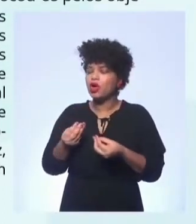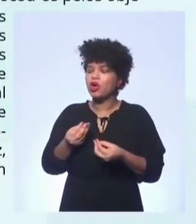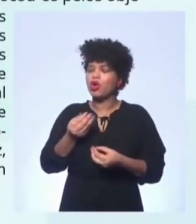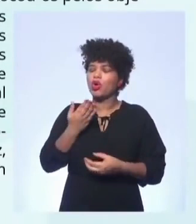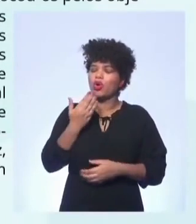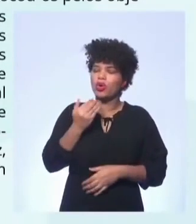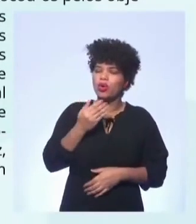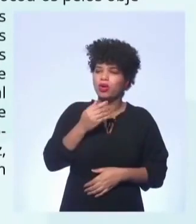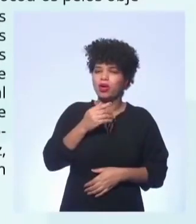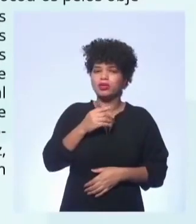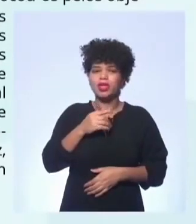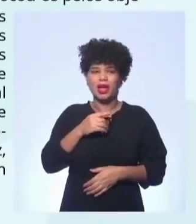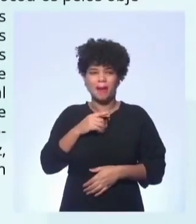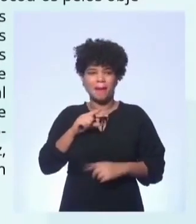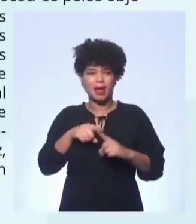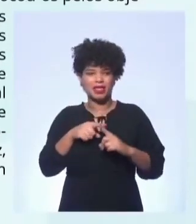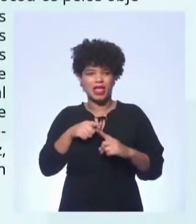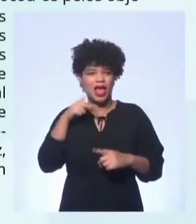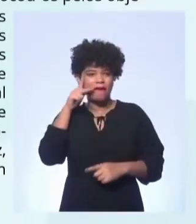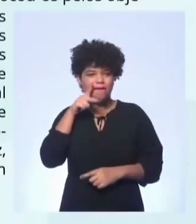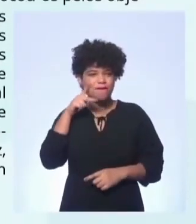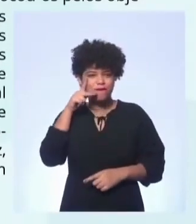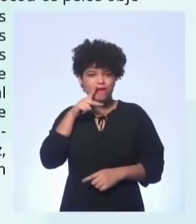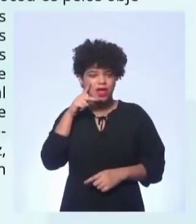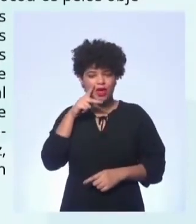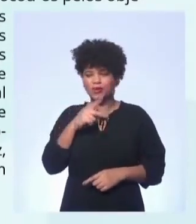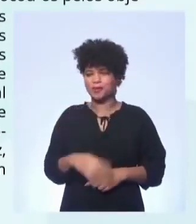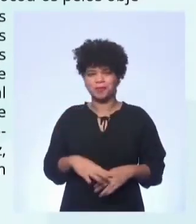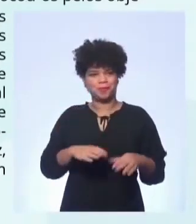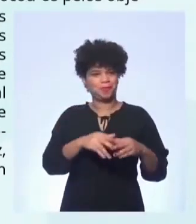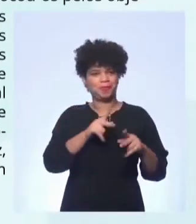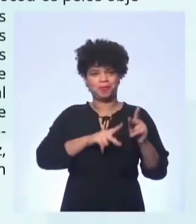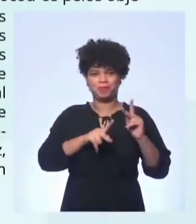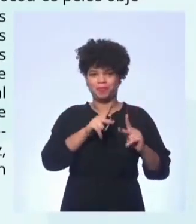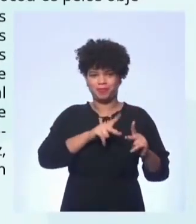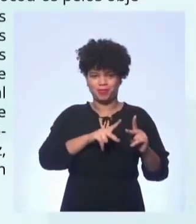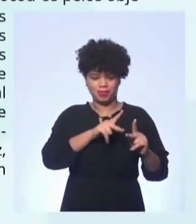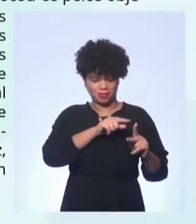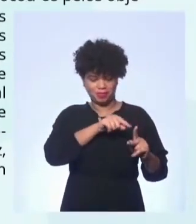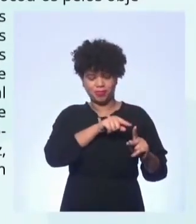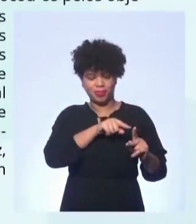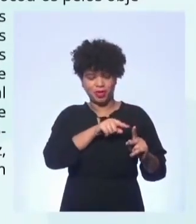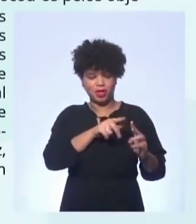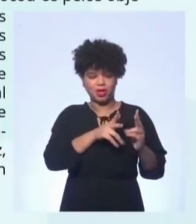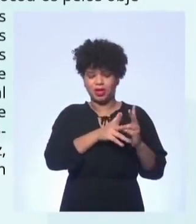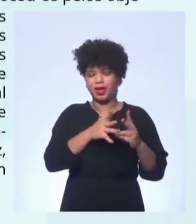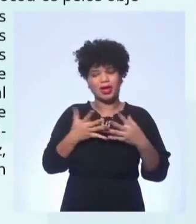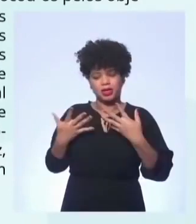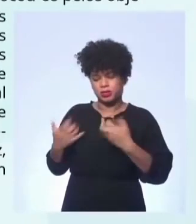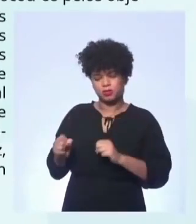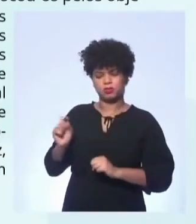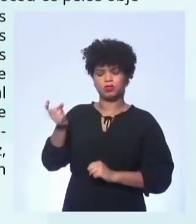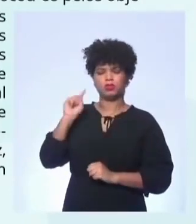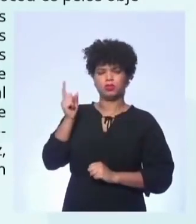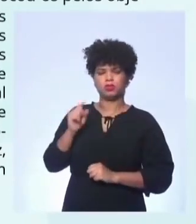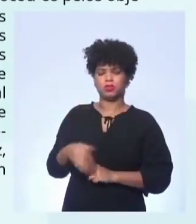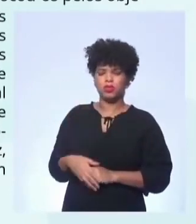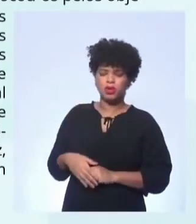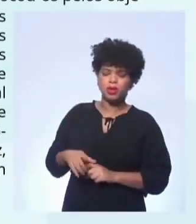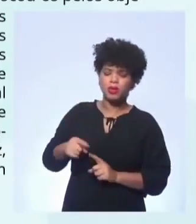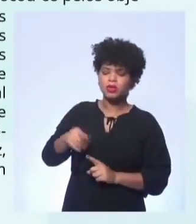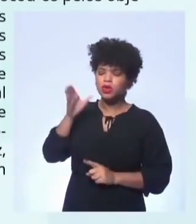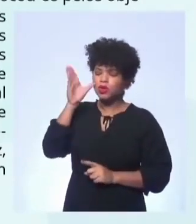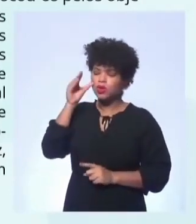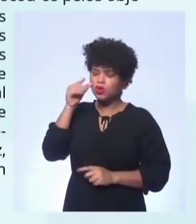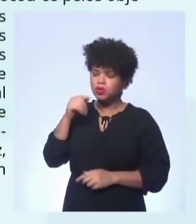os quais os índios rejeitaram. A curiosidade tocou-os pelos objetos